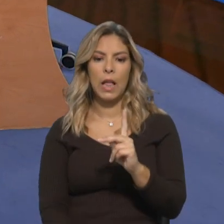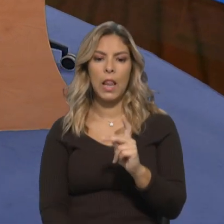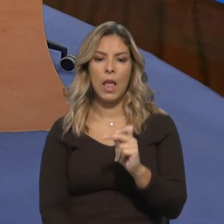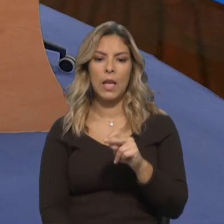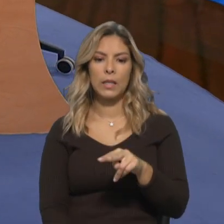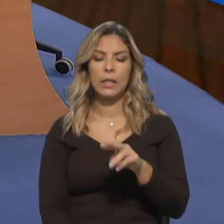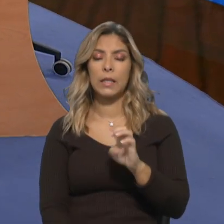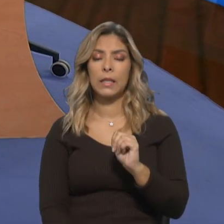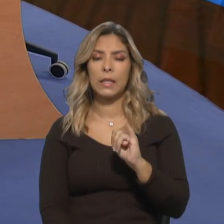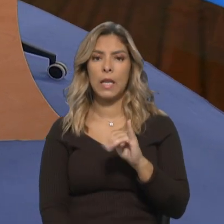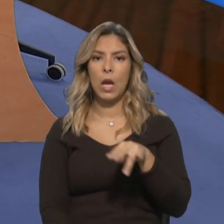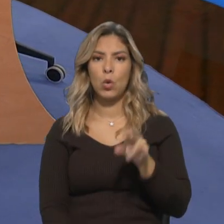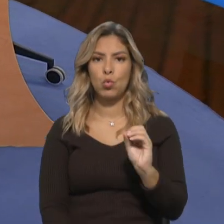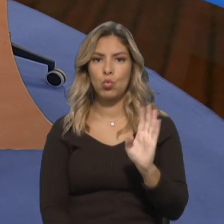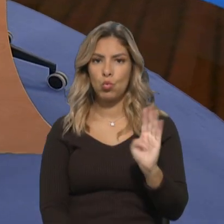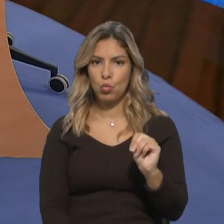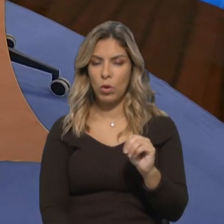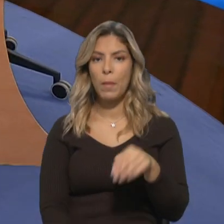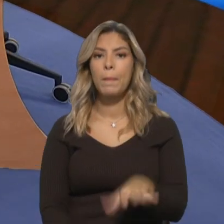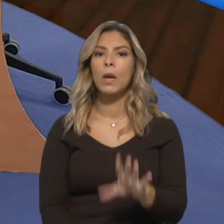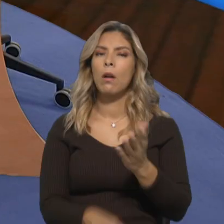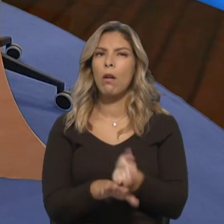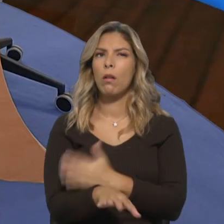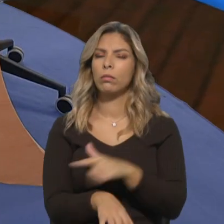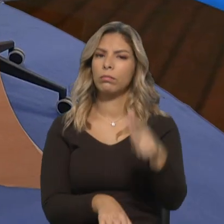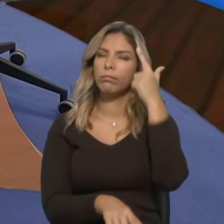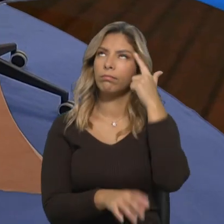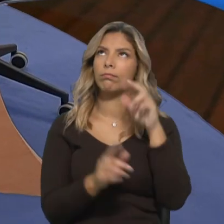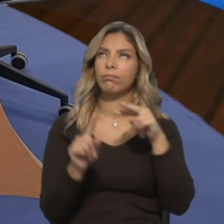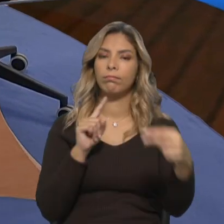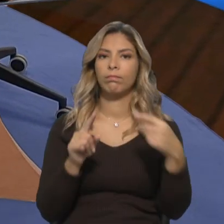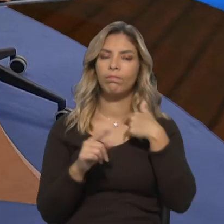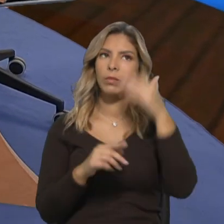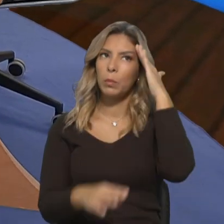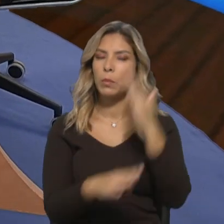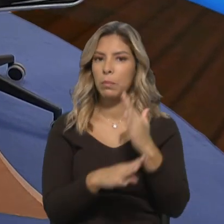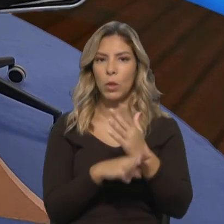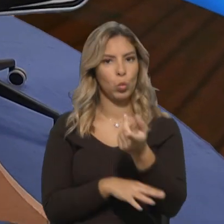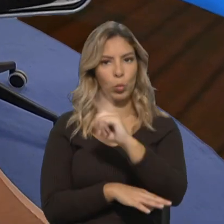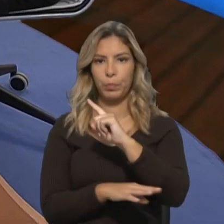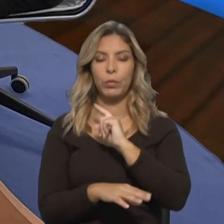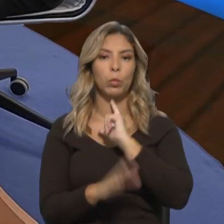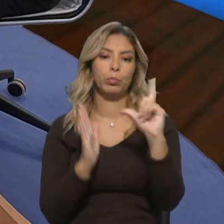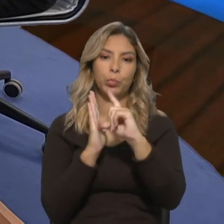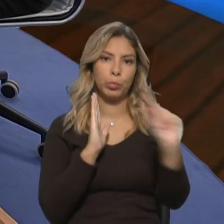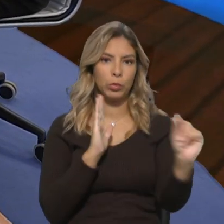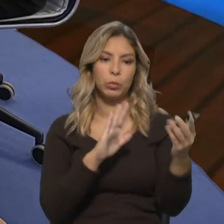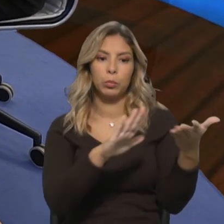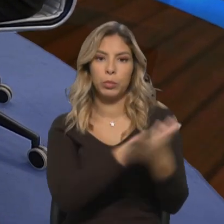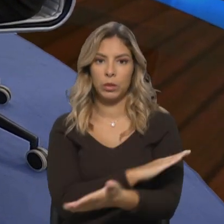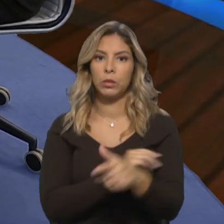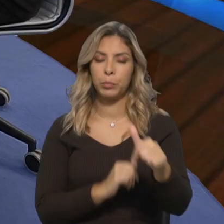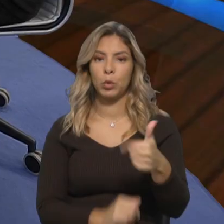viu que não era tanto aquela perspectiva que ele tinha sonhado, e então saiu e ingressou no seminário diocesano de